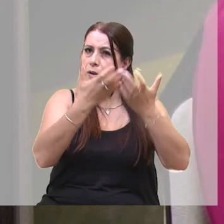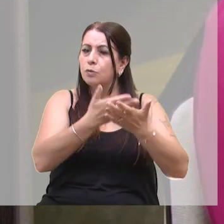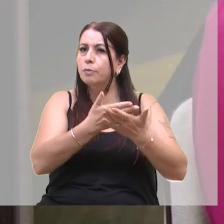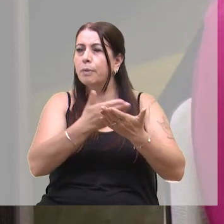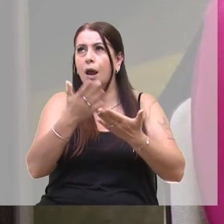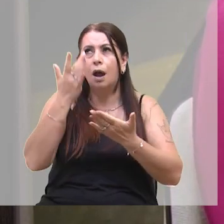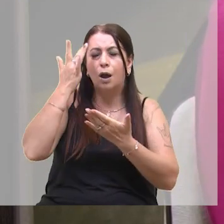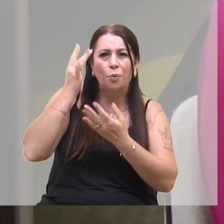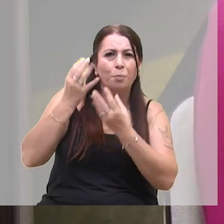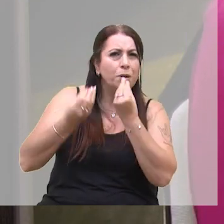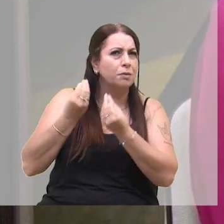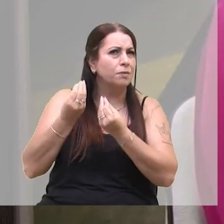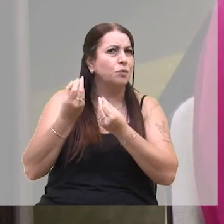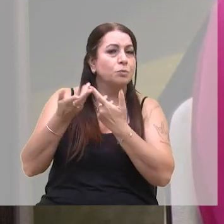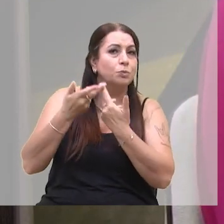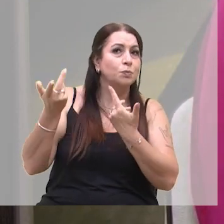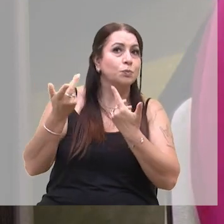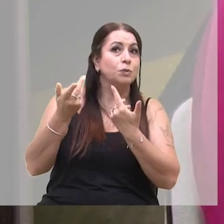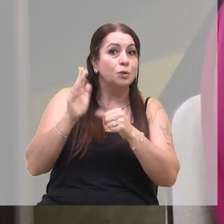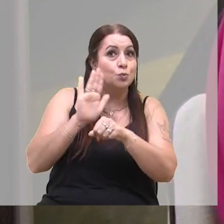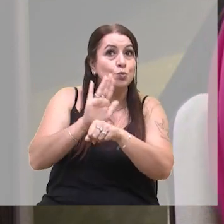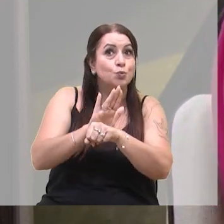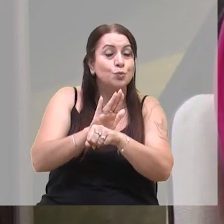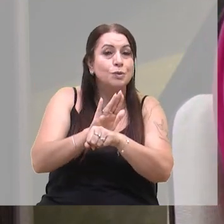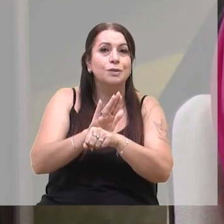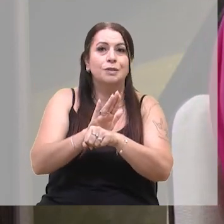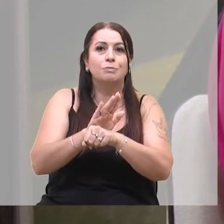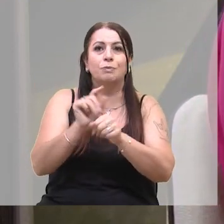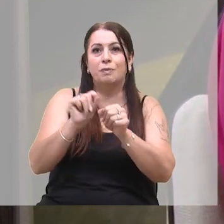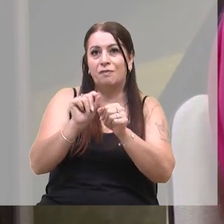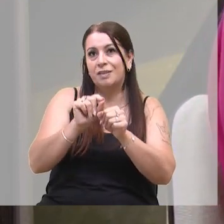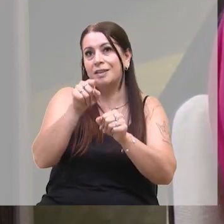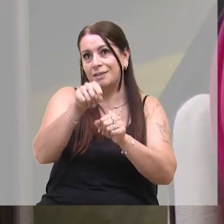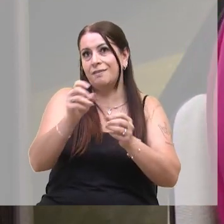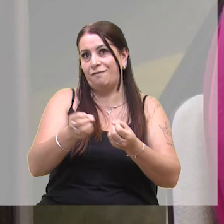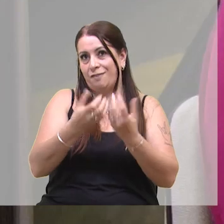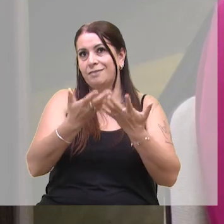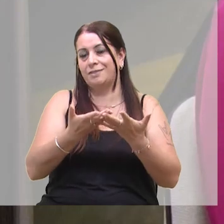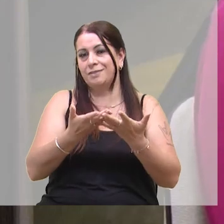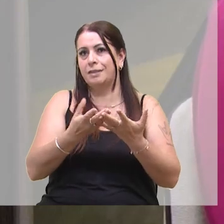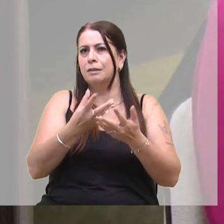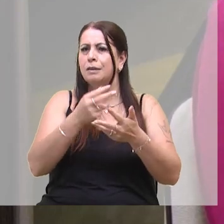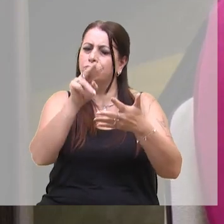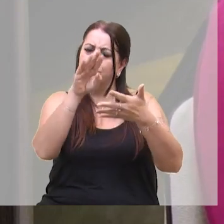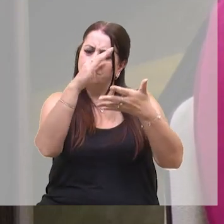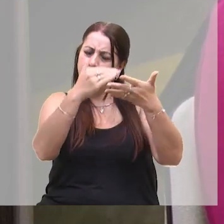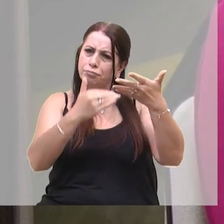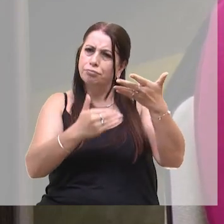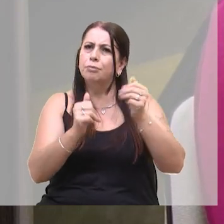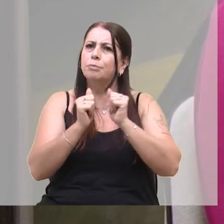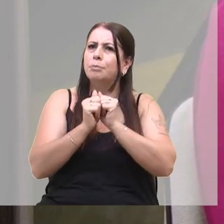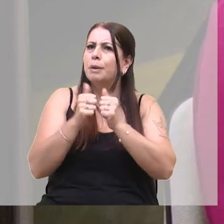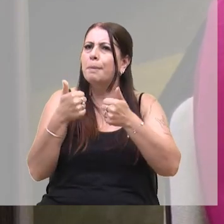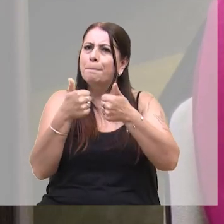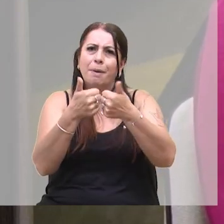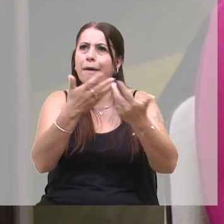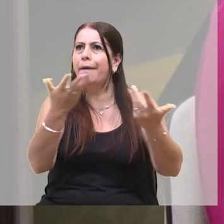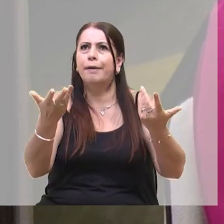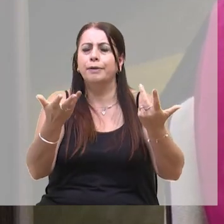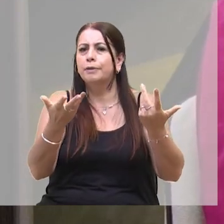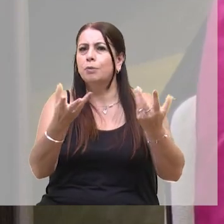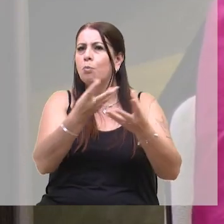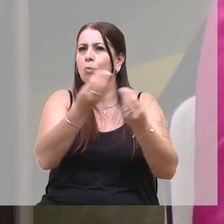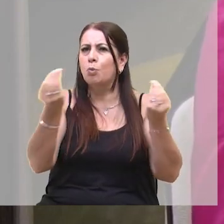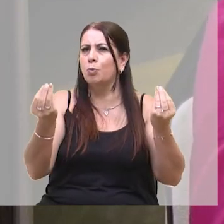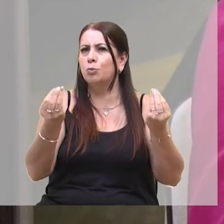desses eventos, para ir compreendendo também de que forma a gente contribui com a realização da festa, né? Então, tem uma relação muito